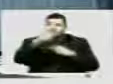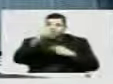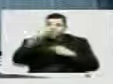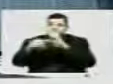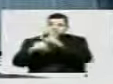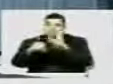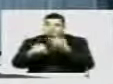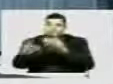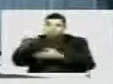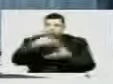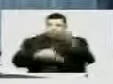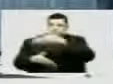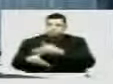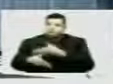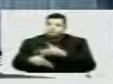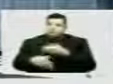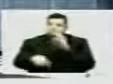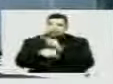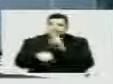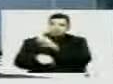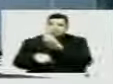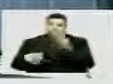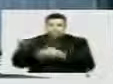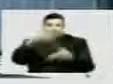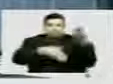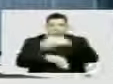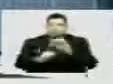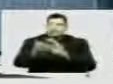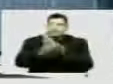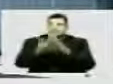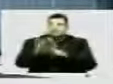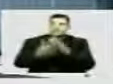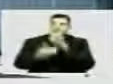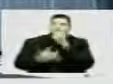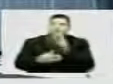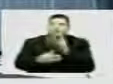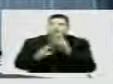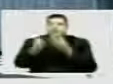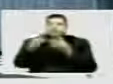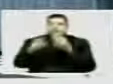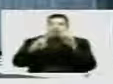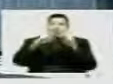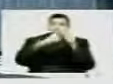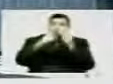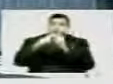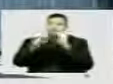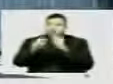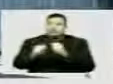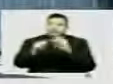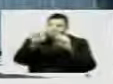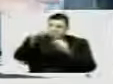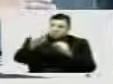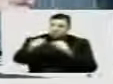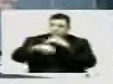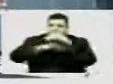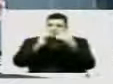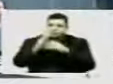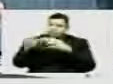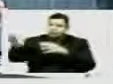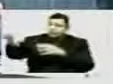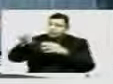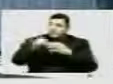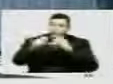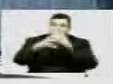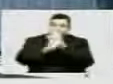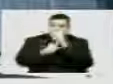100% de remanejamento para verbas não vinculadas. Ou seja, ele pode remanejar tudo do